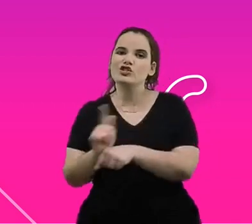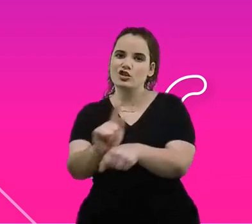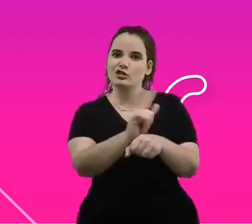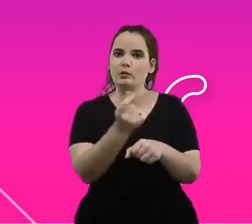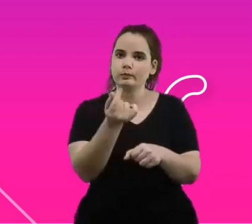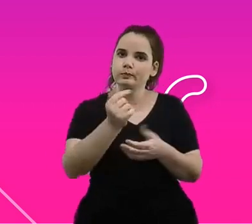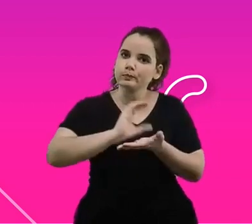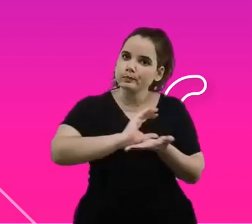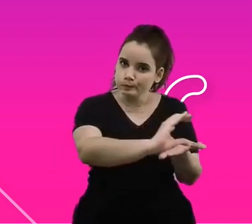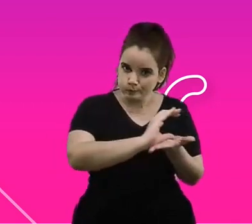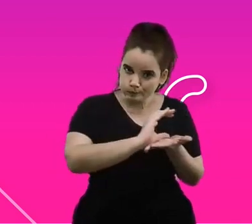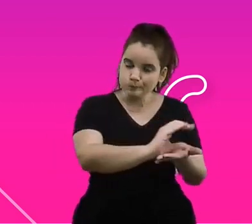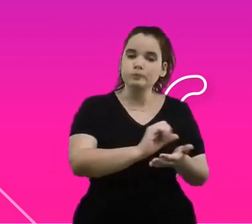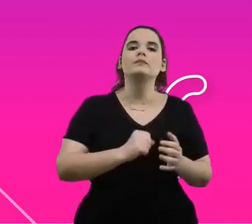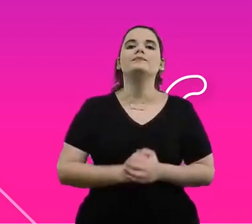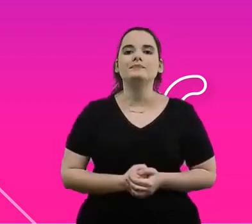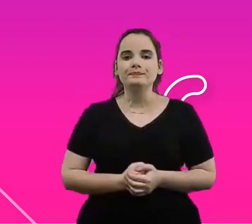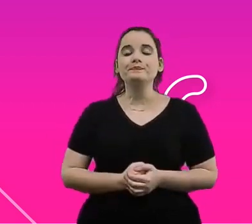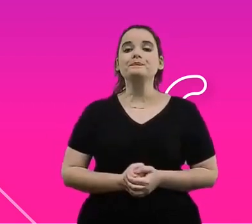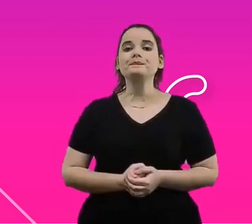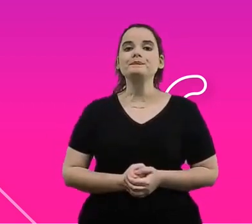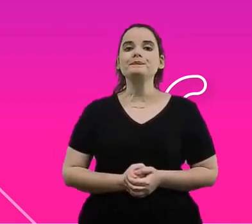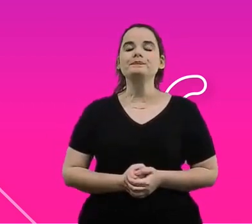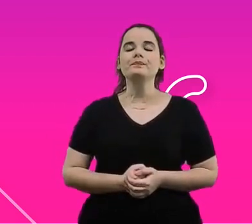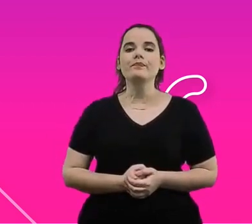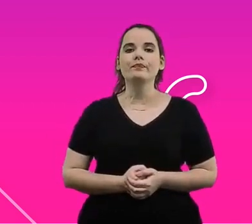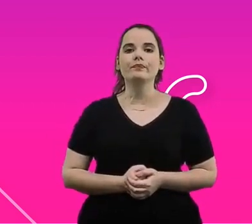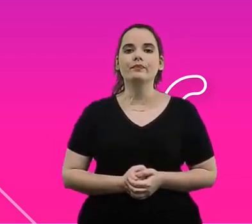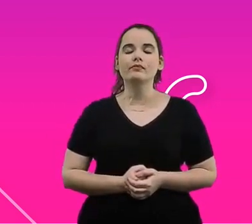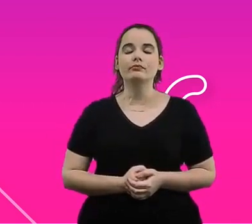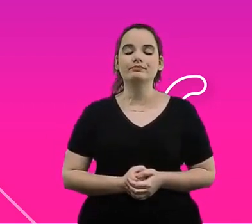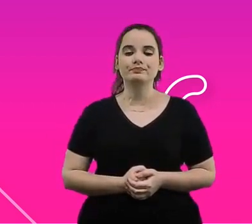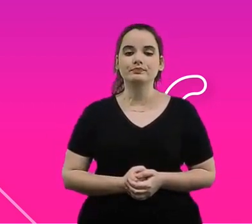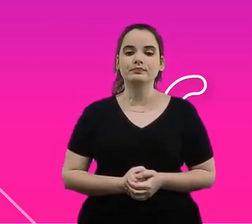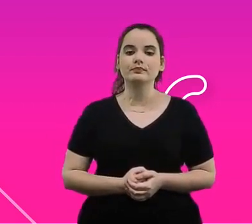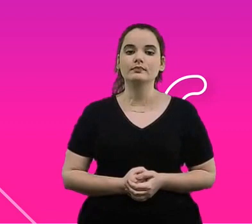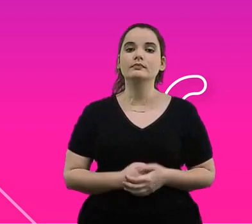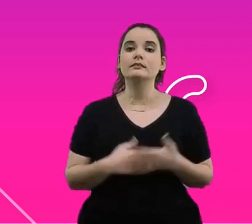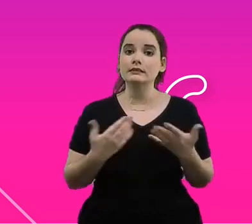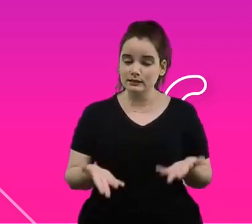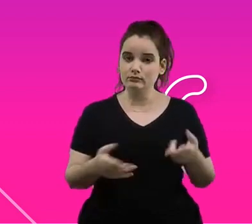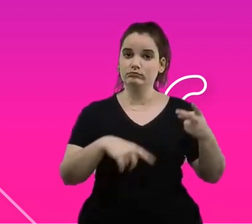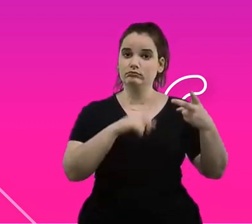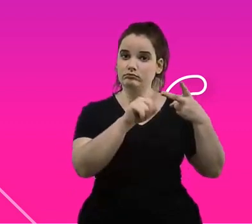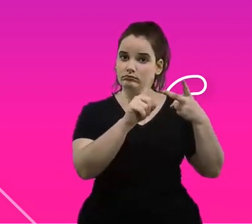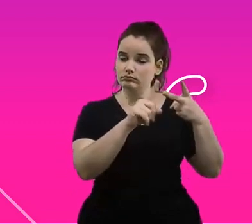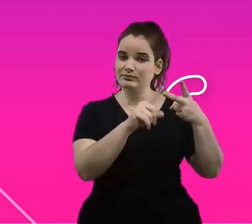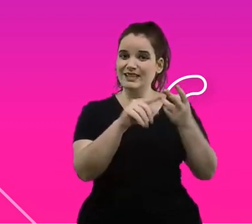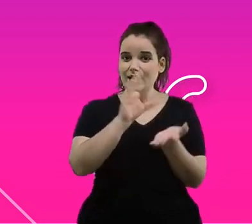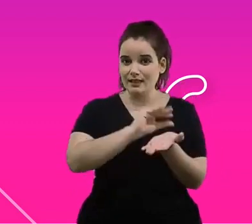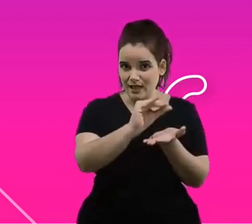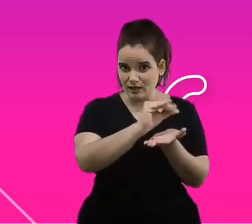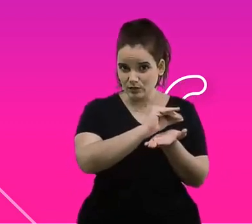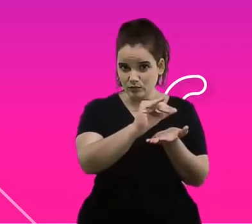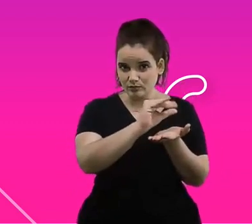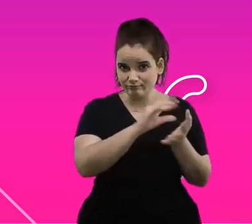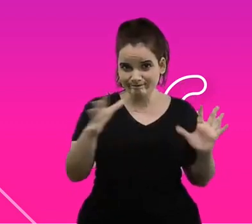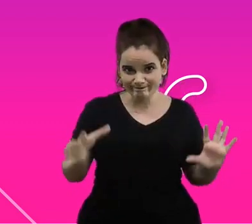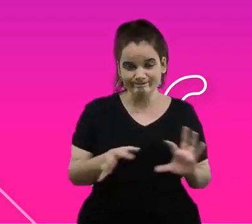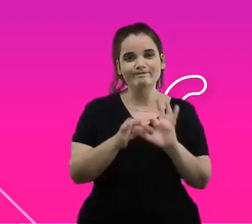Acho que a parte mais importante do nosso trabalho foi essa integração de dados, algo que não era feito com